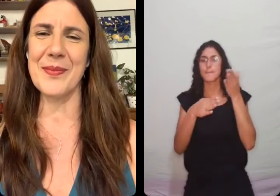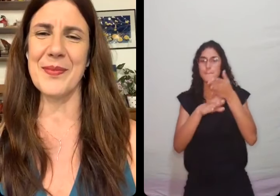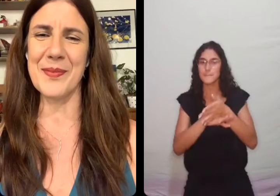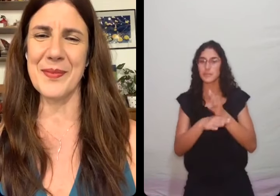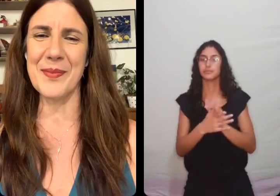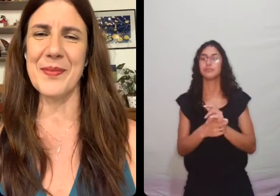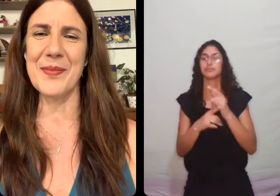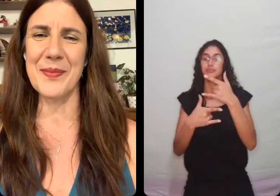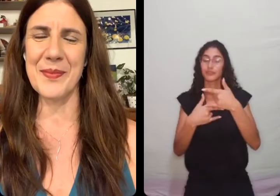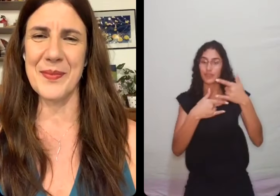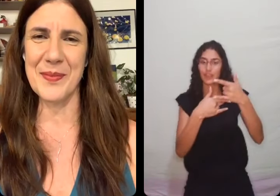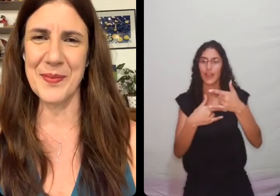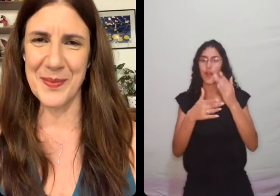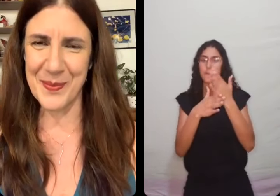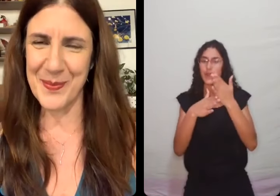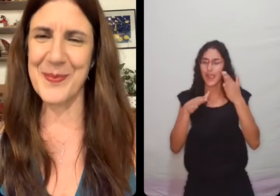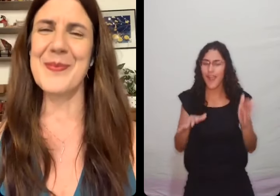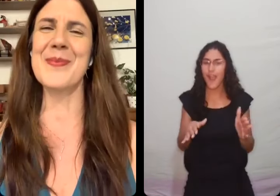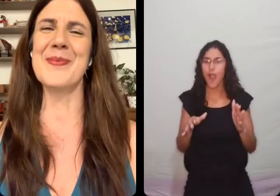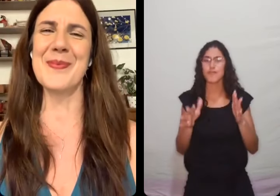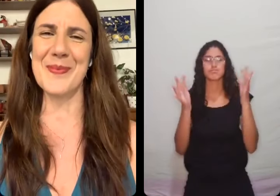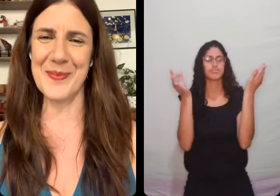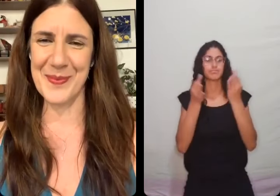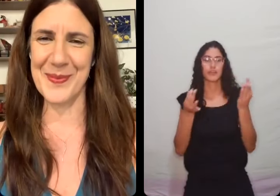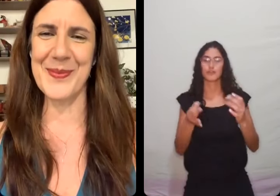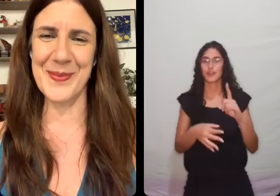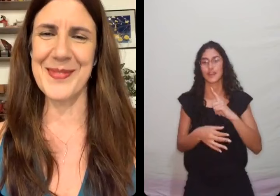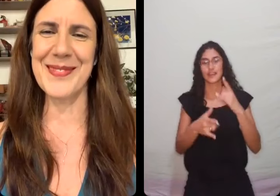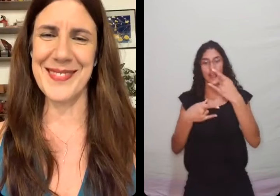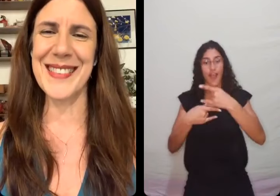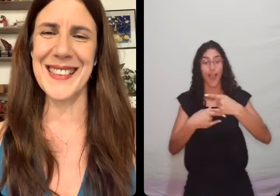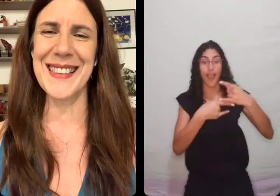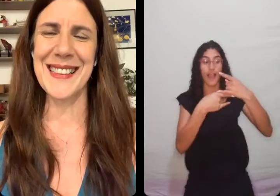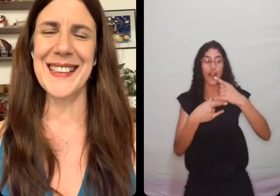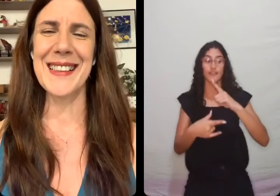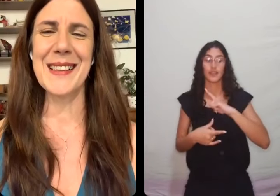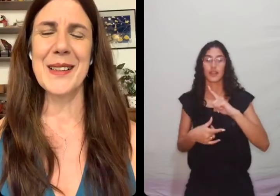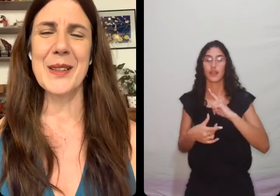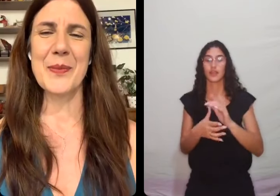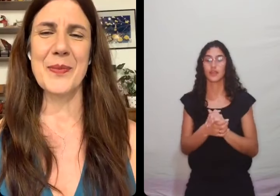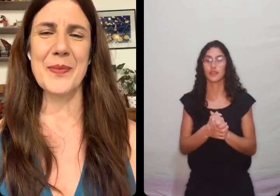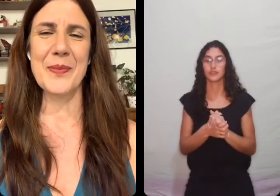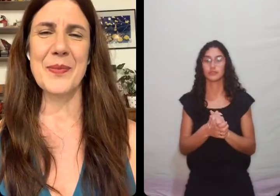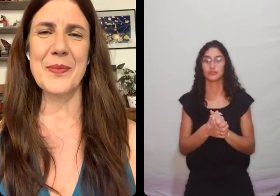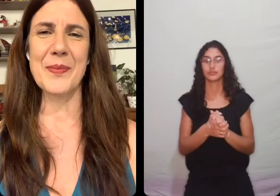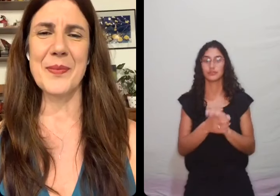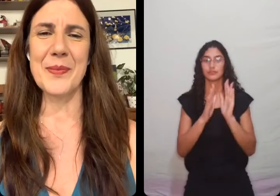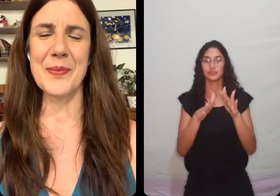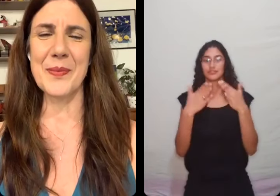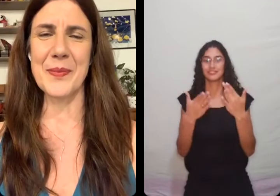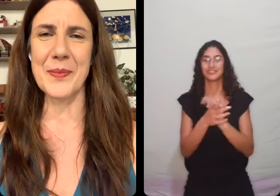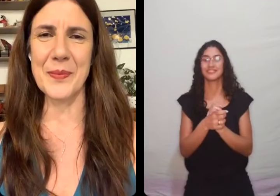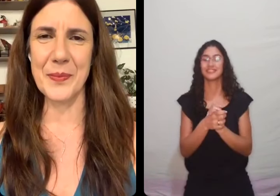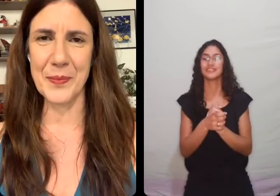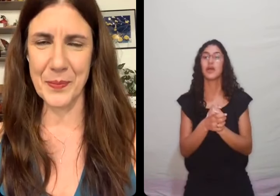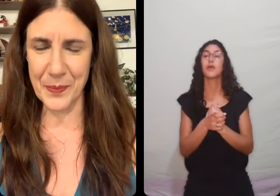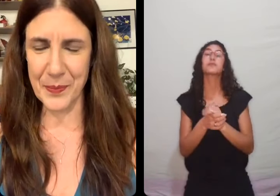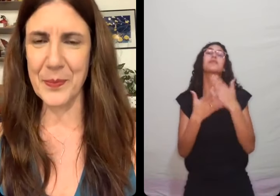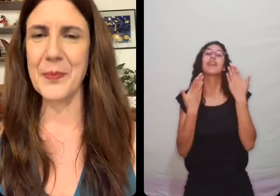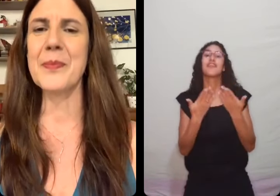está encerrando com chave de ouro as lives do Mood desse ano. Bom, o Norberto caiu, eu vou solicitar